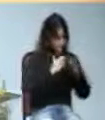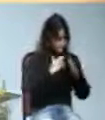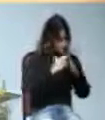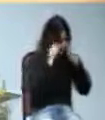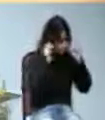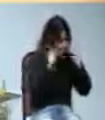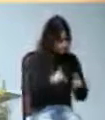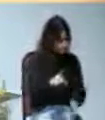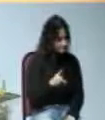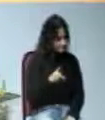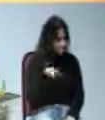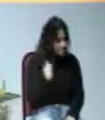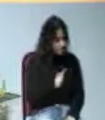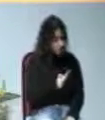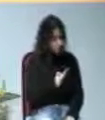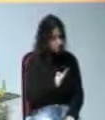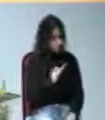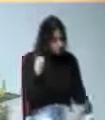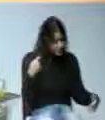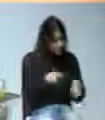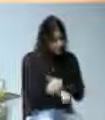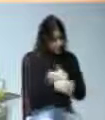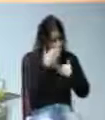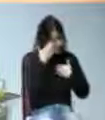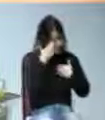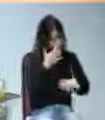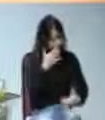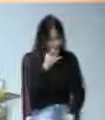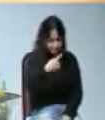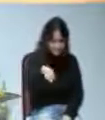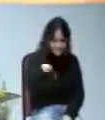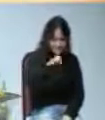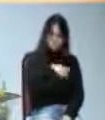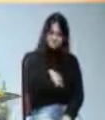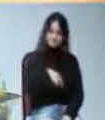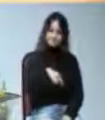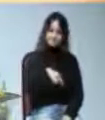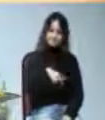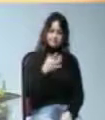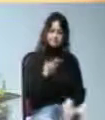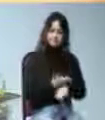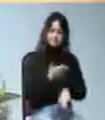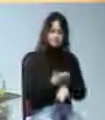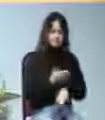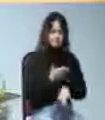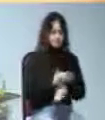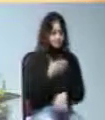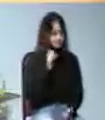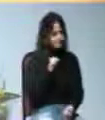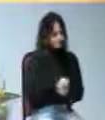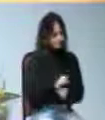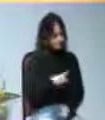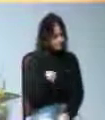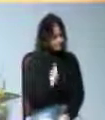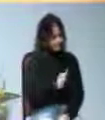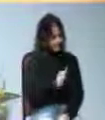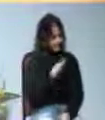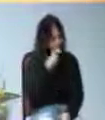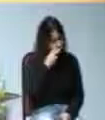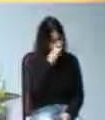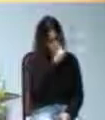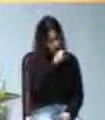fazer. Nosso profundo agradecimento por terem feito esta participativa e